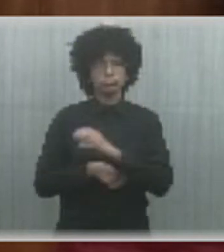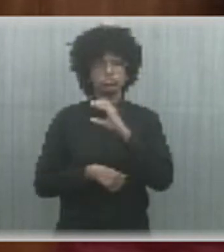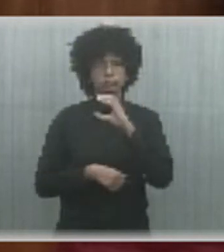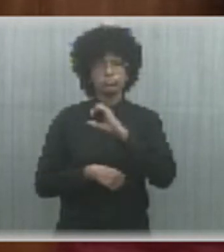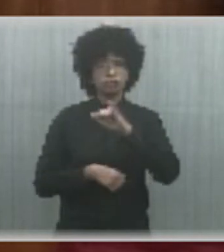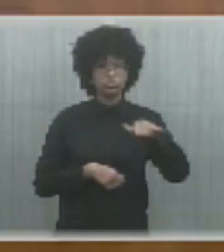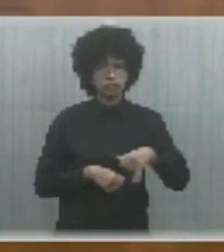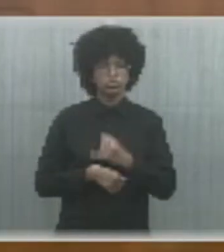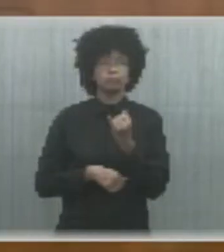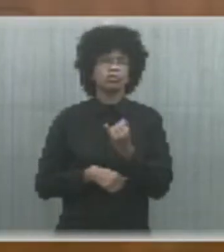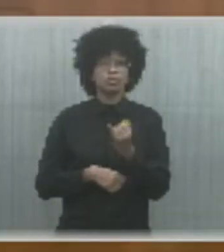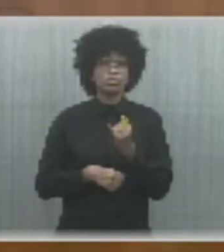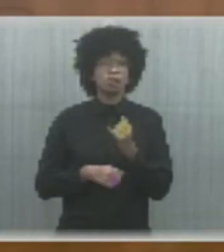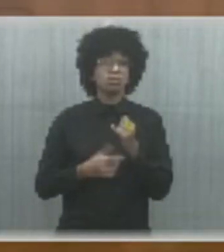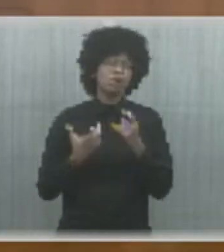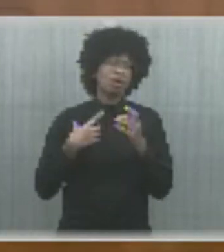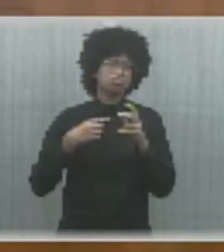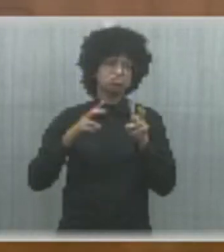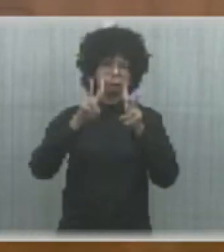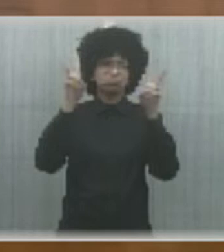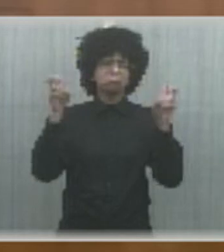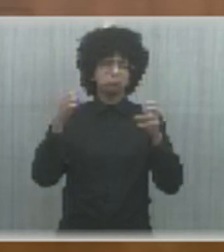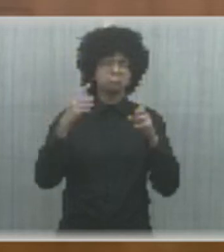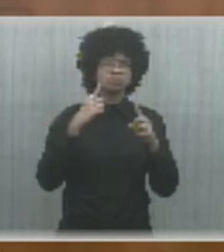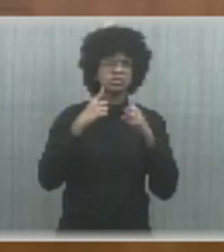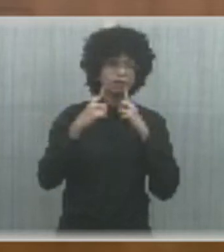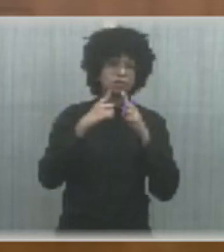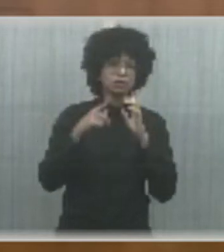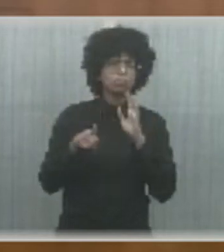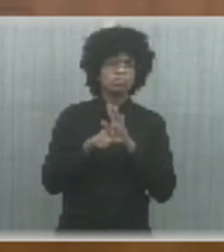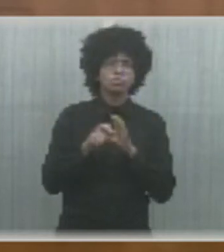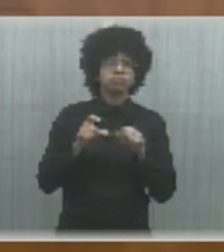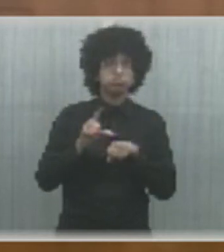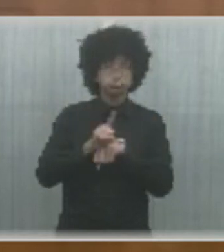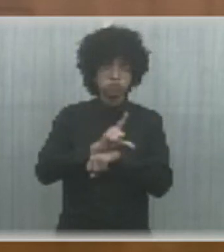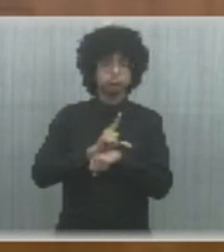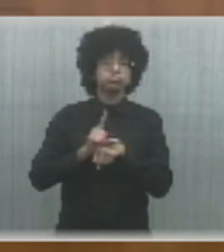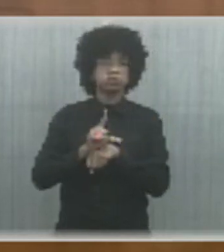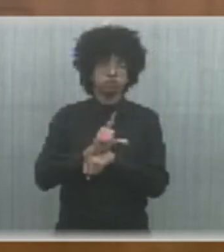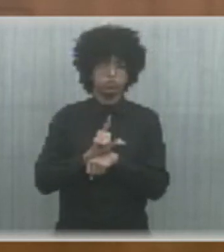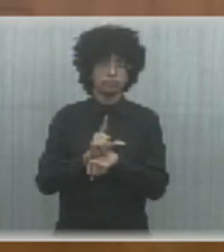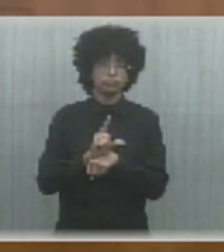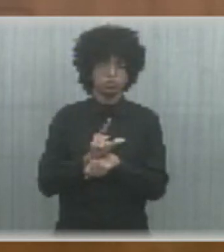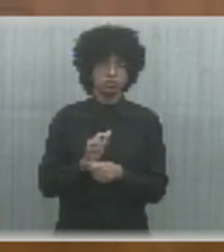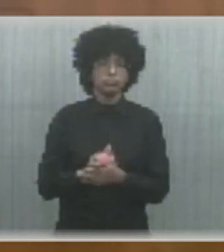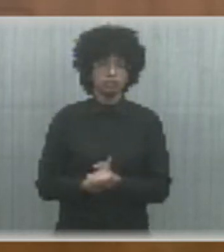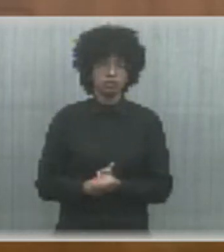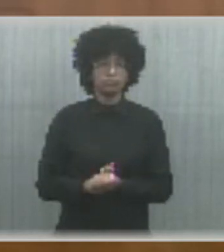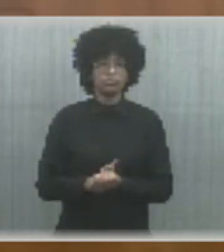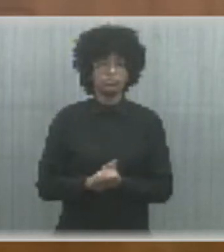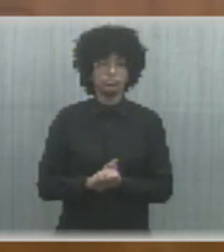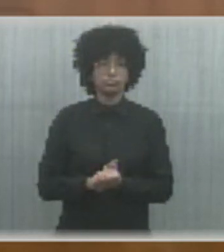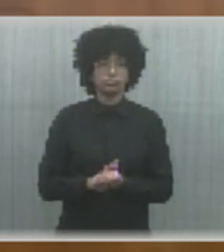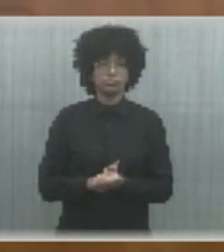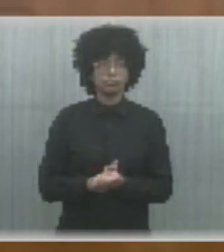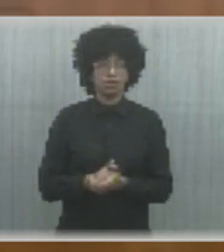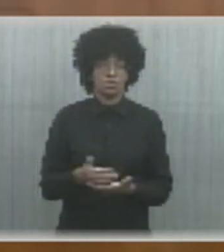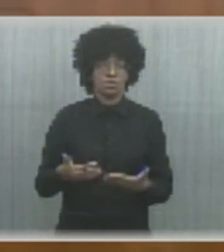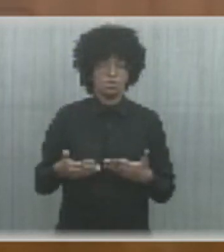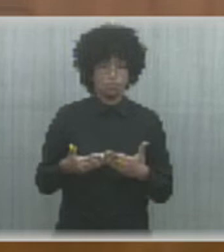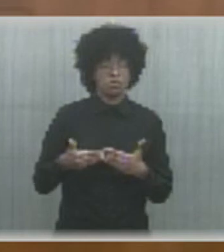polêmica, um polêmico debate sobre a legislação que torna obrigatória